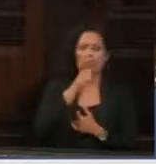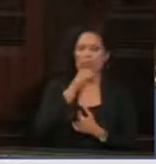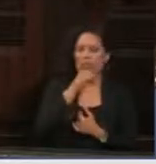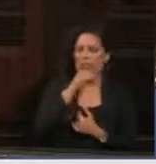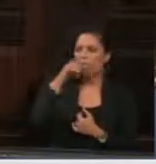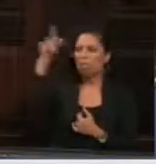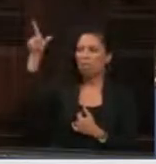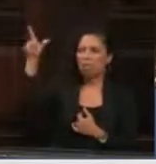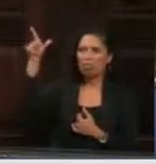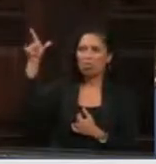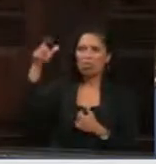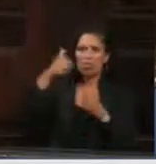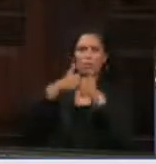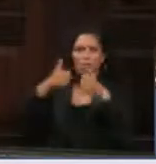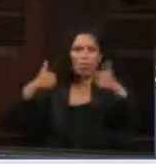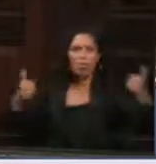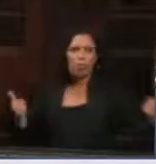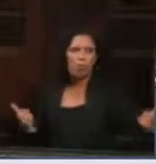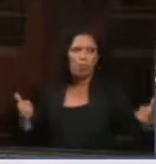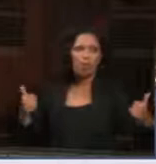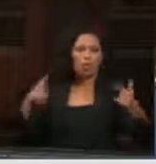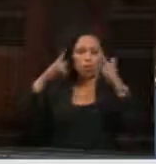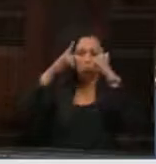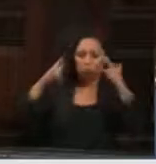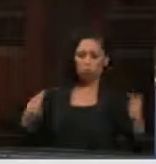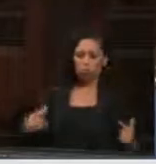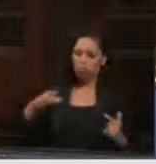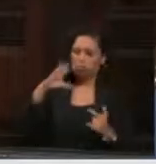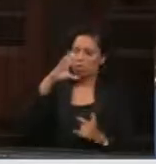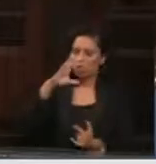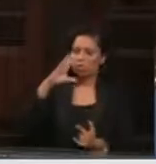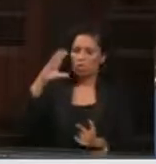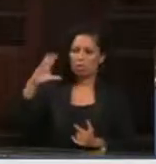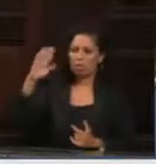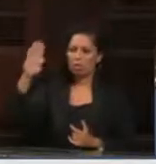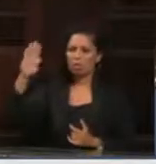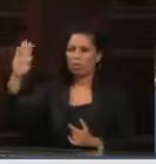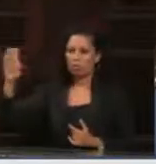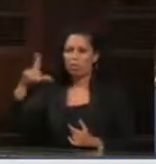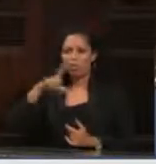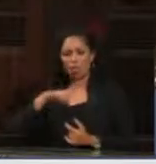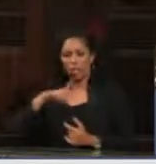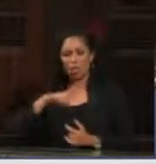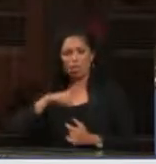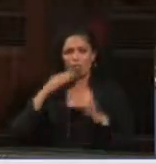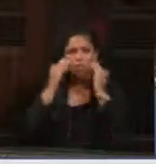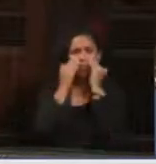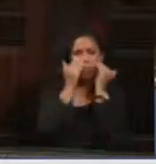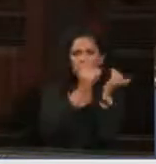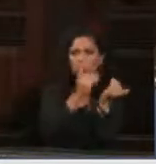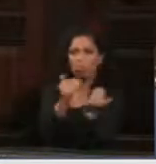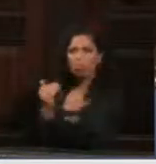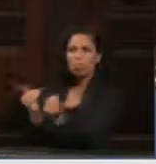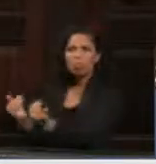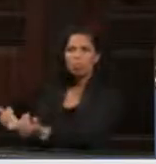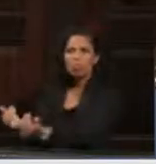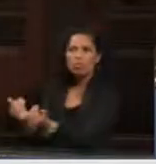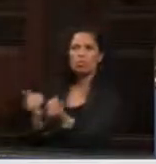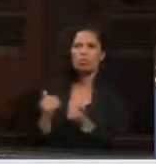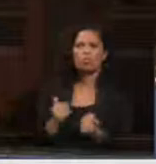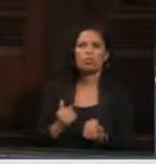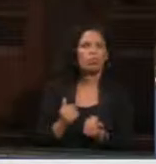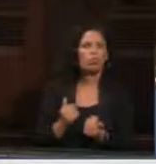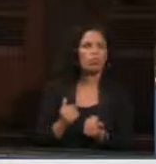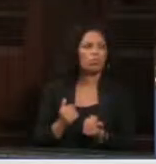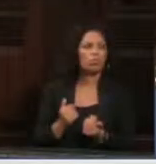recomeço que já tive a oportunidade de visitar na na sua a sua a inauguração silver mensagem é que